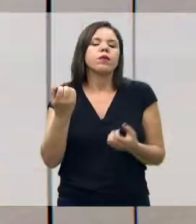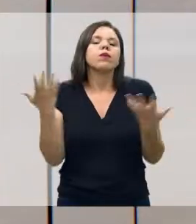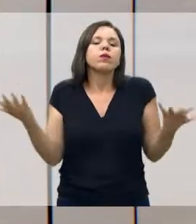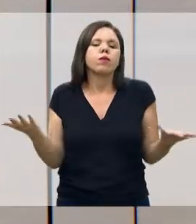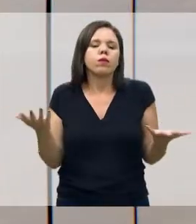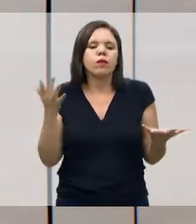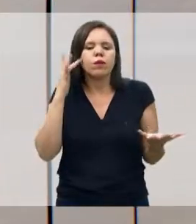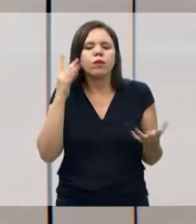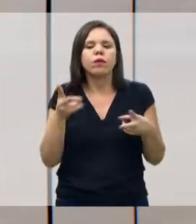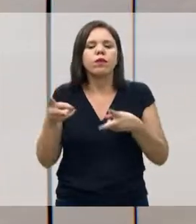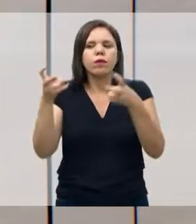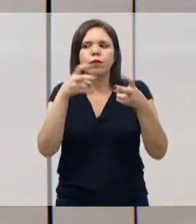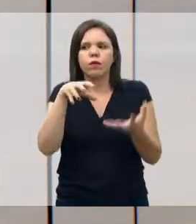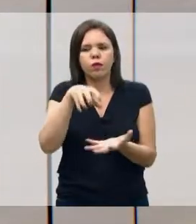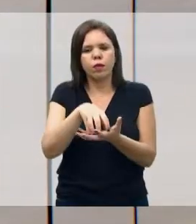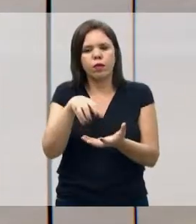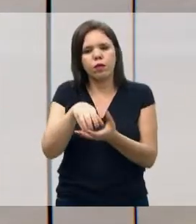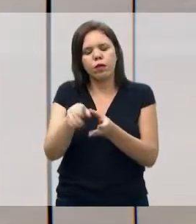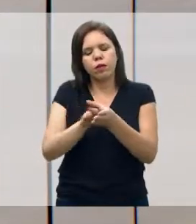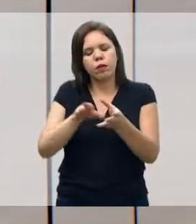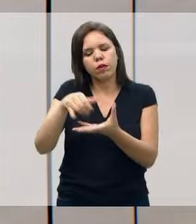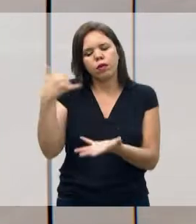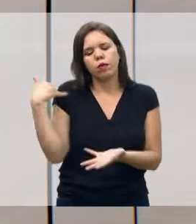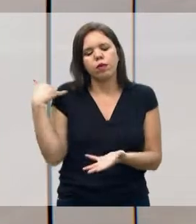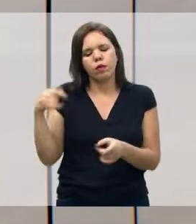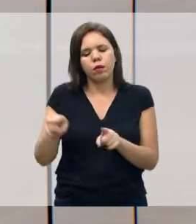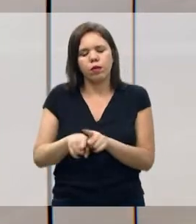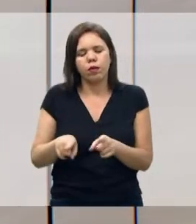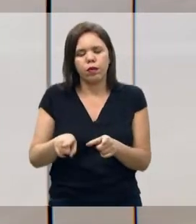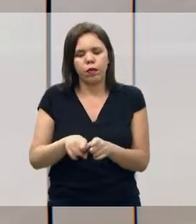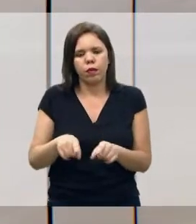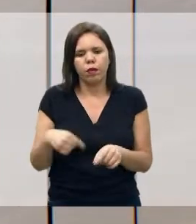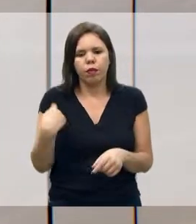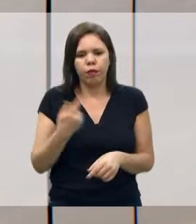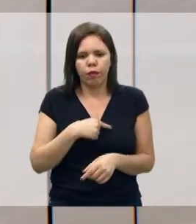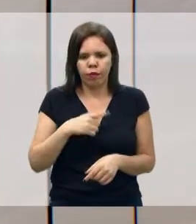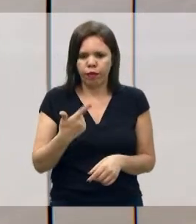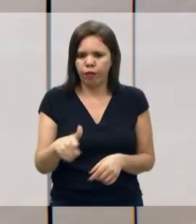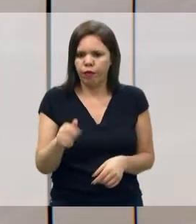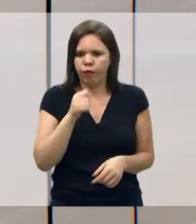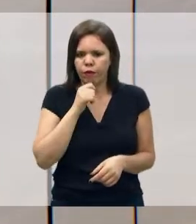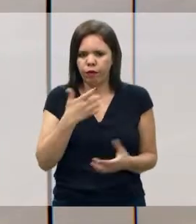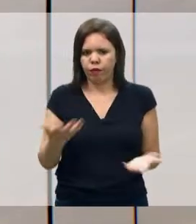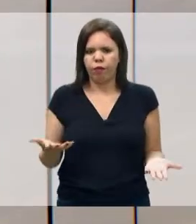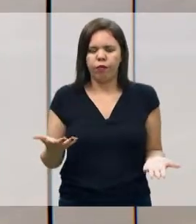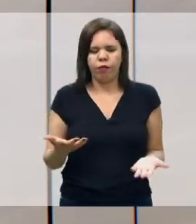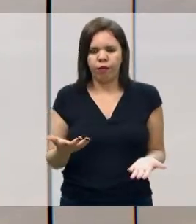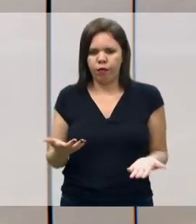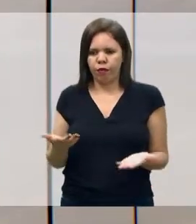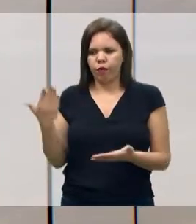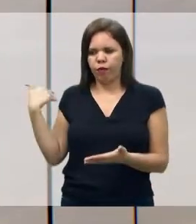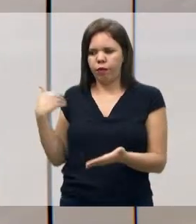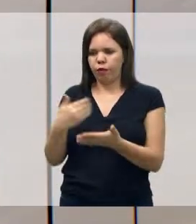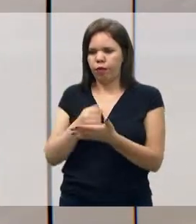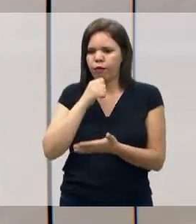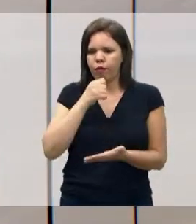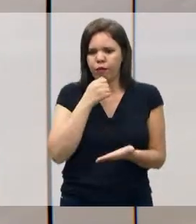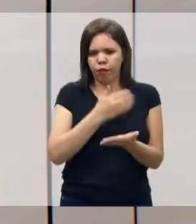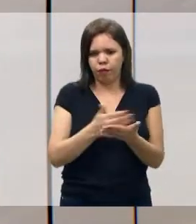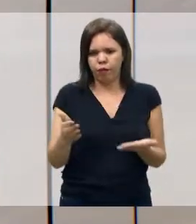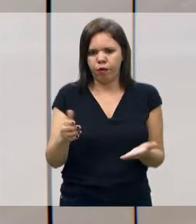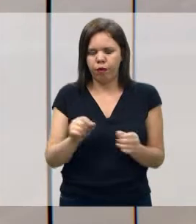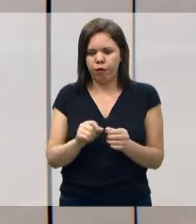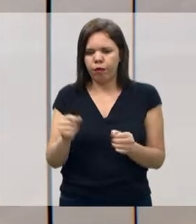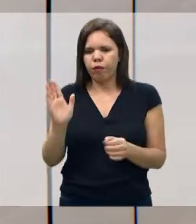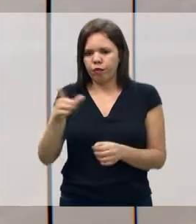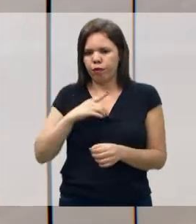olhar o Conselho tem a respeito, até por conta de que nós não temos, ainda bem, né, recentemente notícia, mas